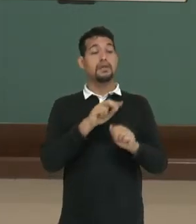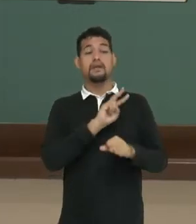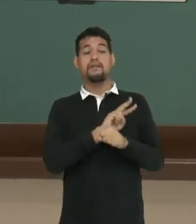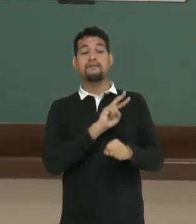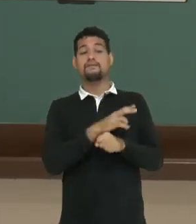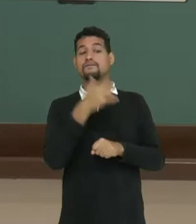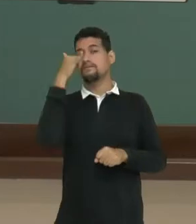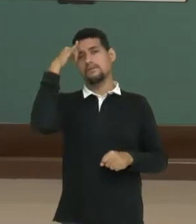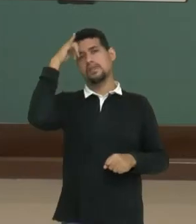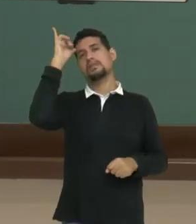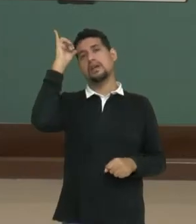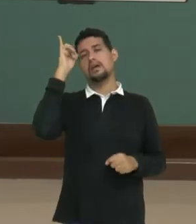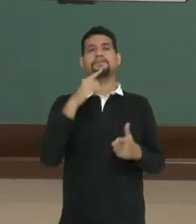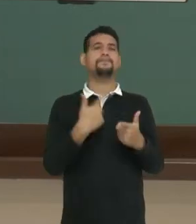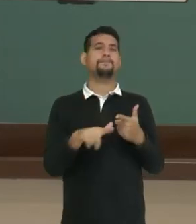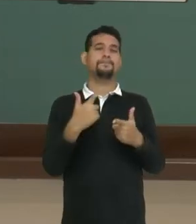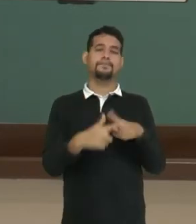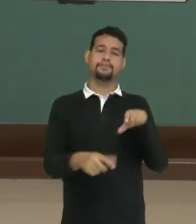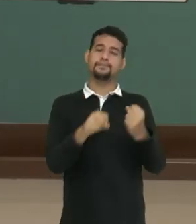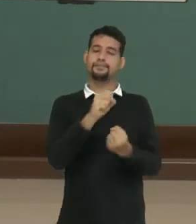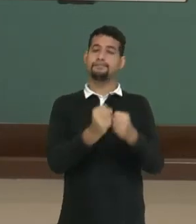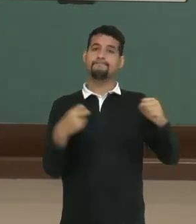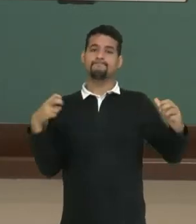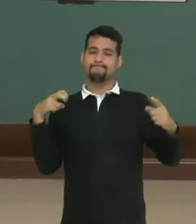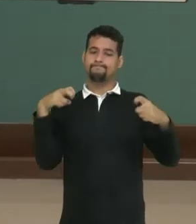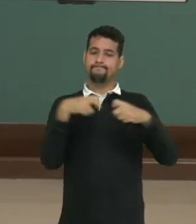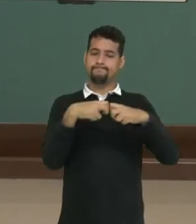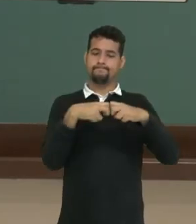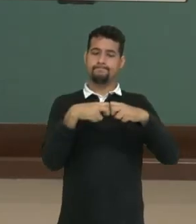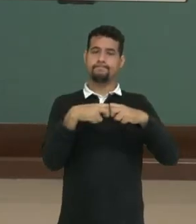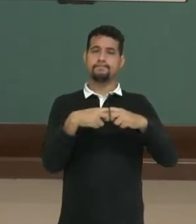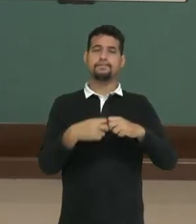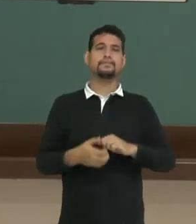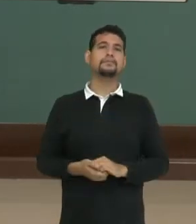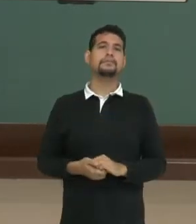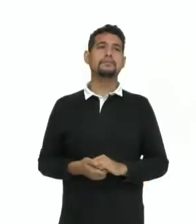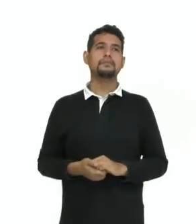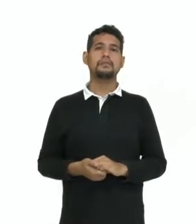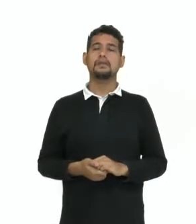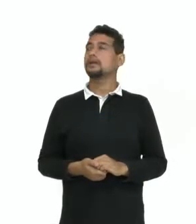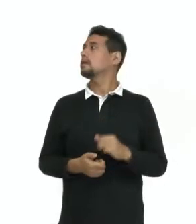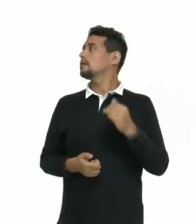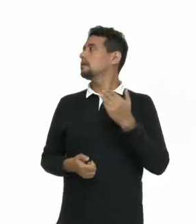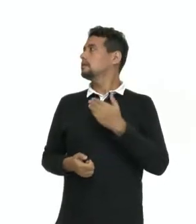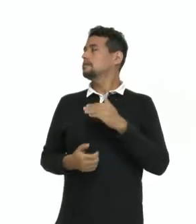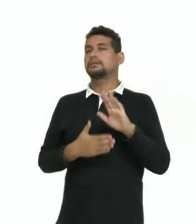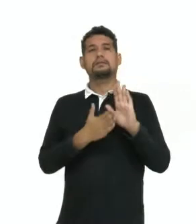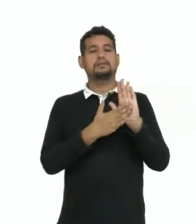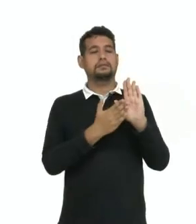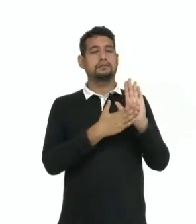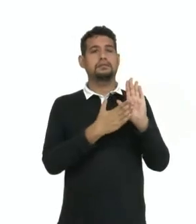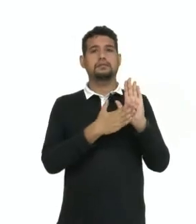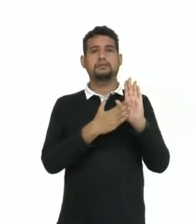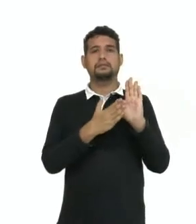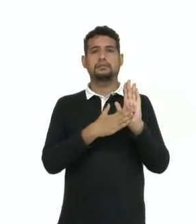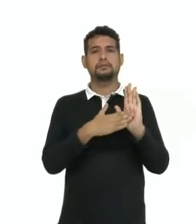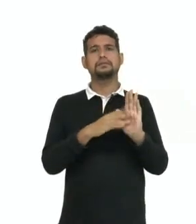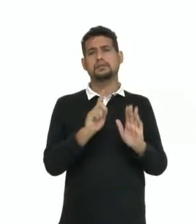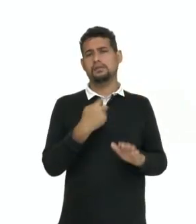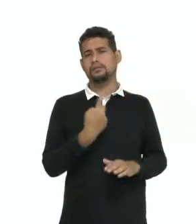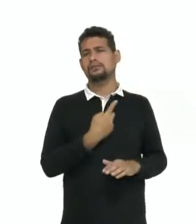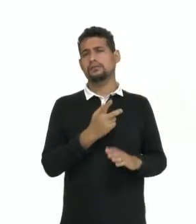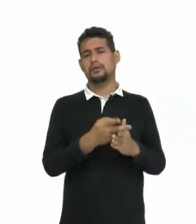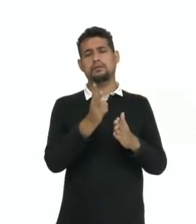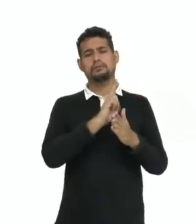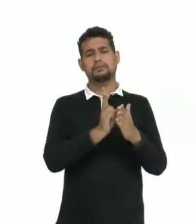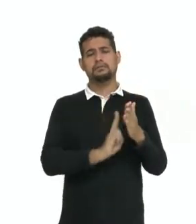para evitar acidentes no trânsito, certo? Então vejam, um cartaz de campanha, né, esse que a gente acabou de ler,